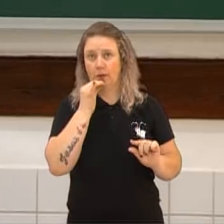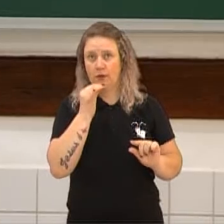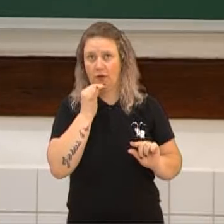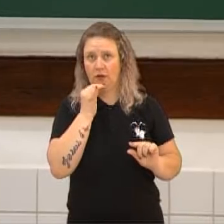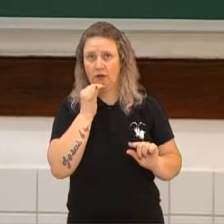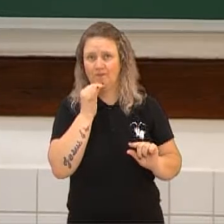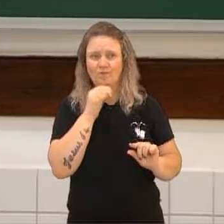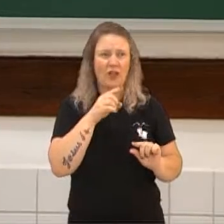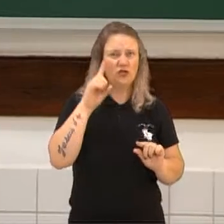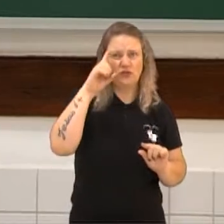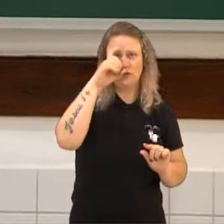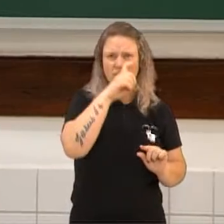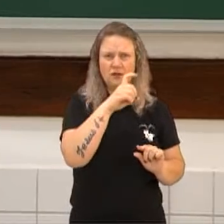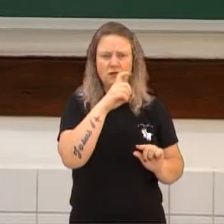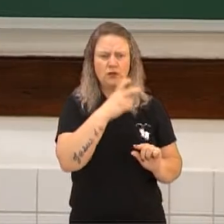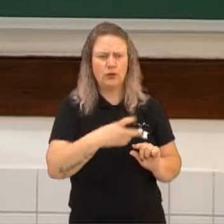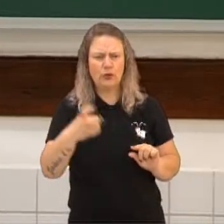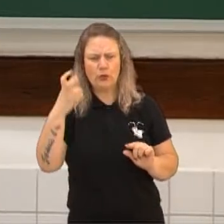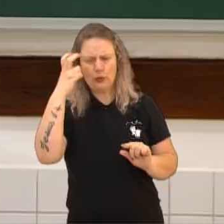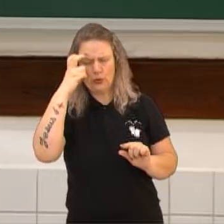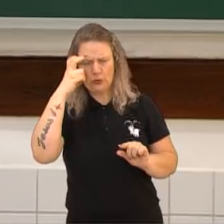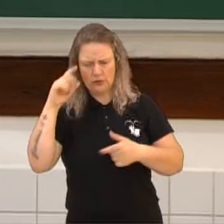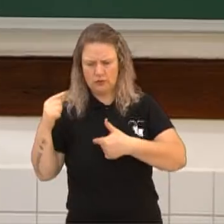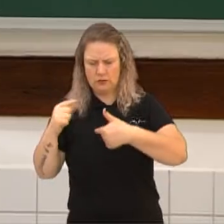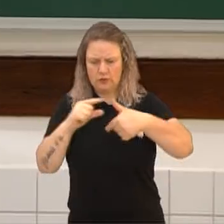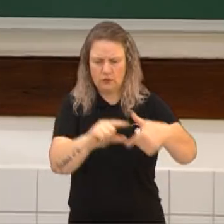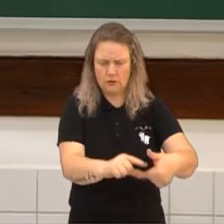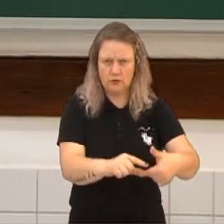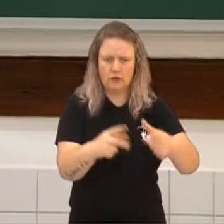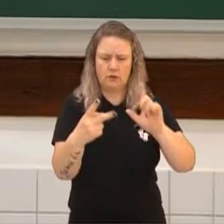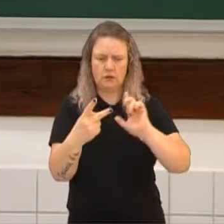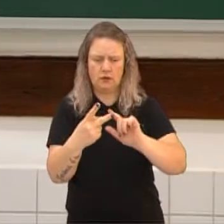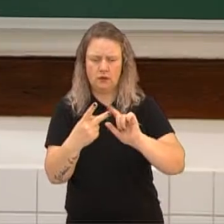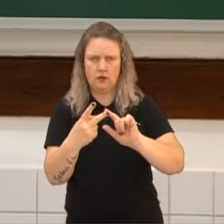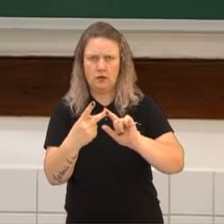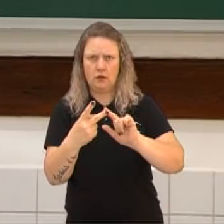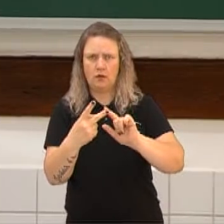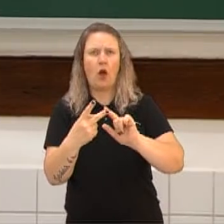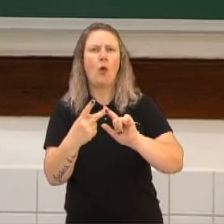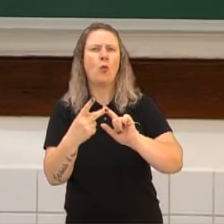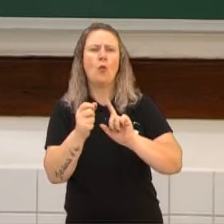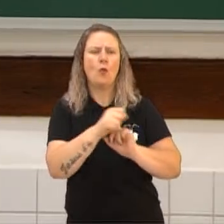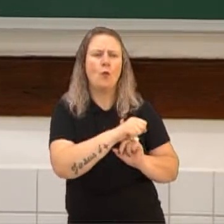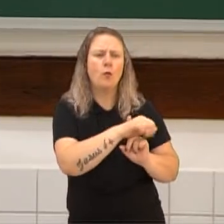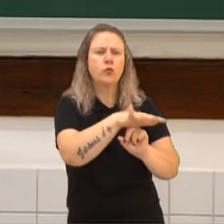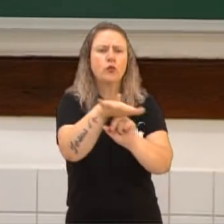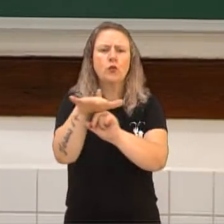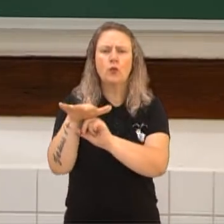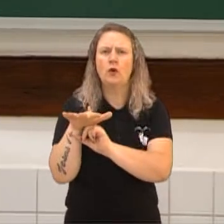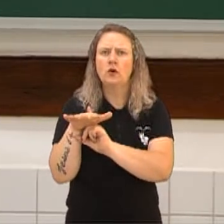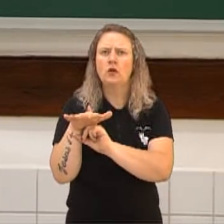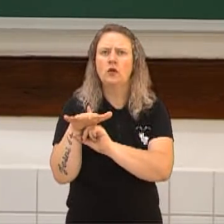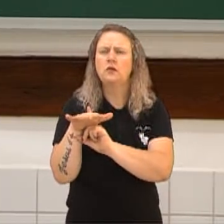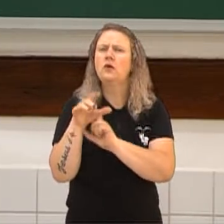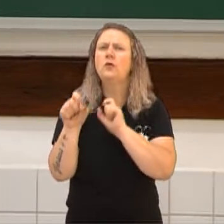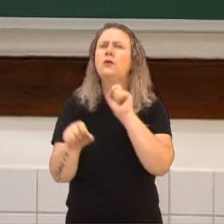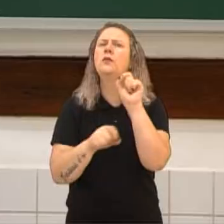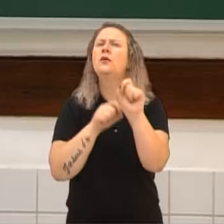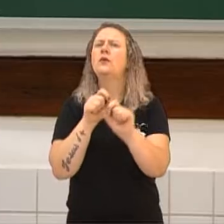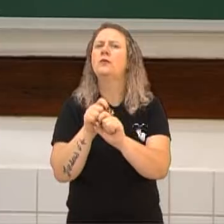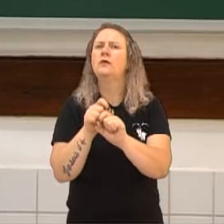cultura erudita e o que é a cultura popular. Ou então, a cultura popular ela começou